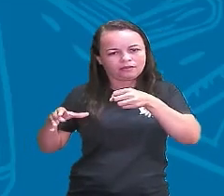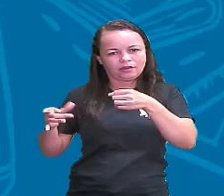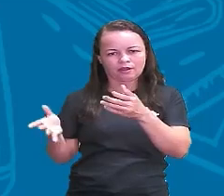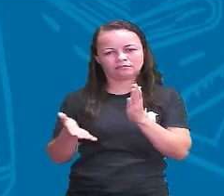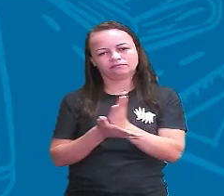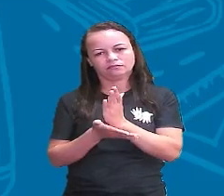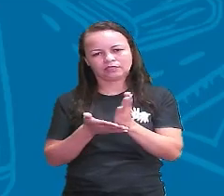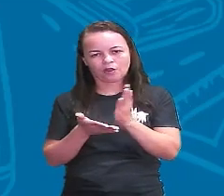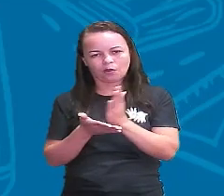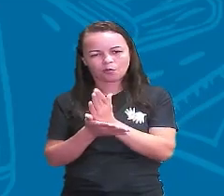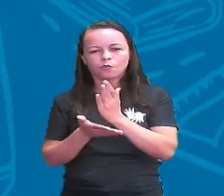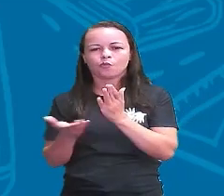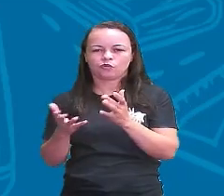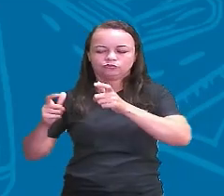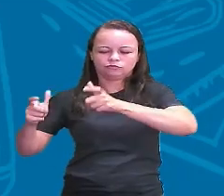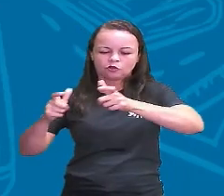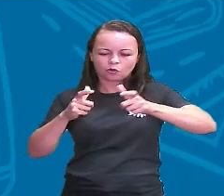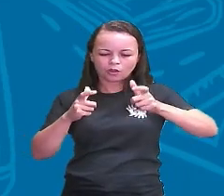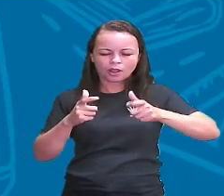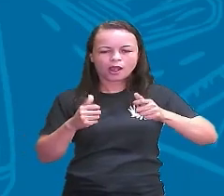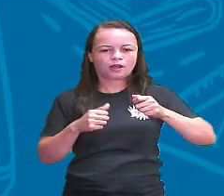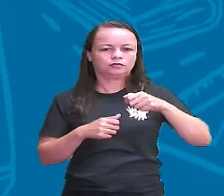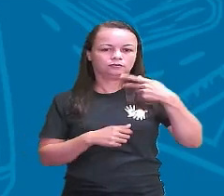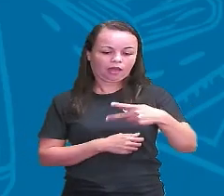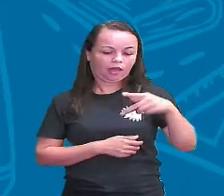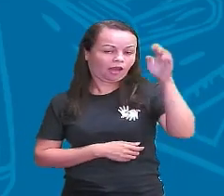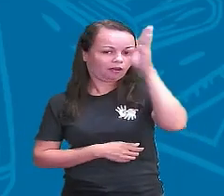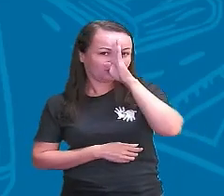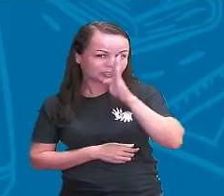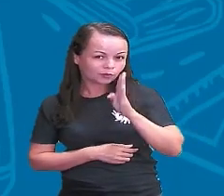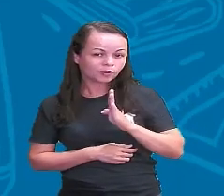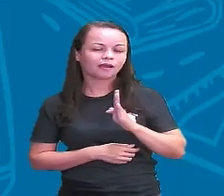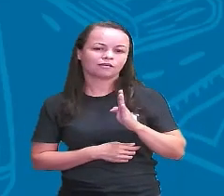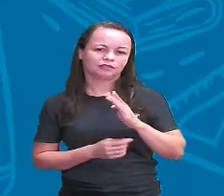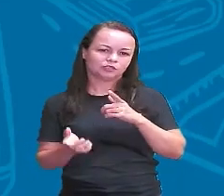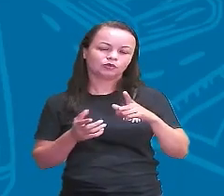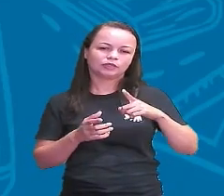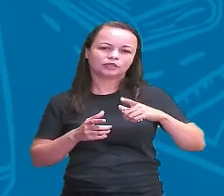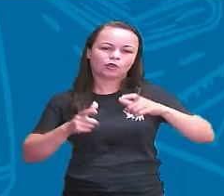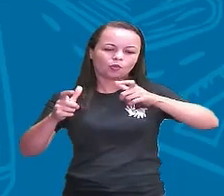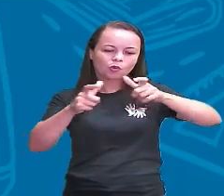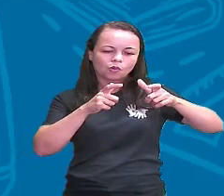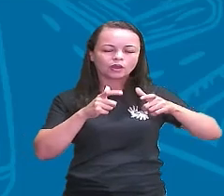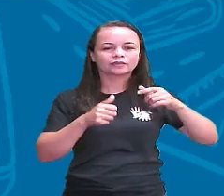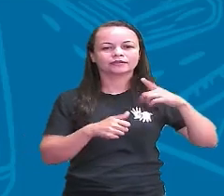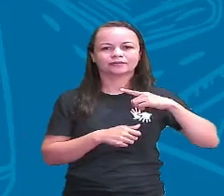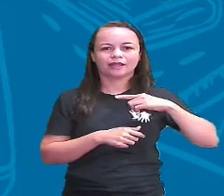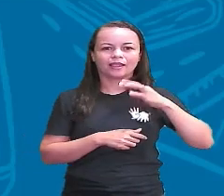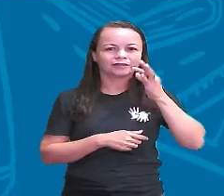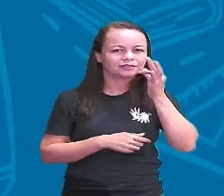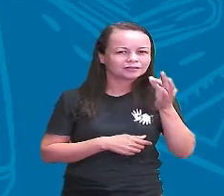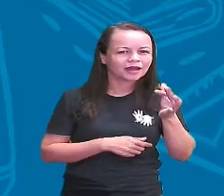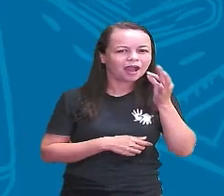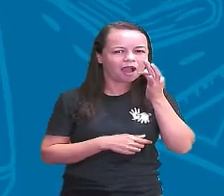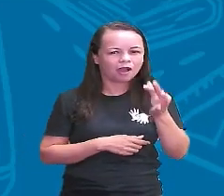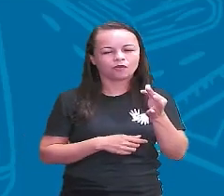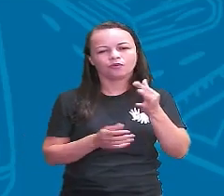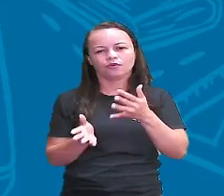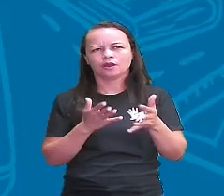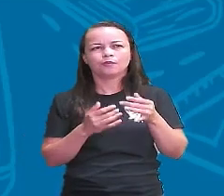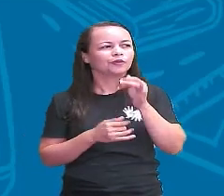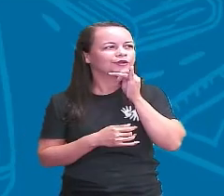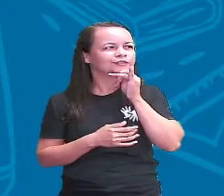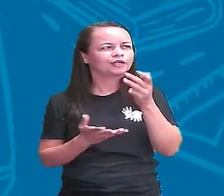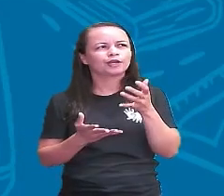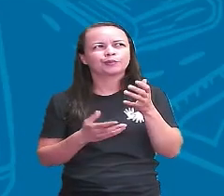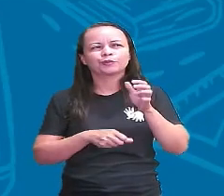alguns locais aqui no Brasil, por exemplo, que tem regiões que tem muito sal, né, que provém da areia, como por exemplo lá